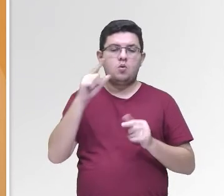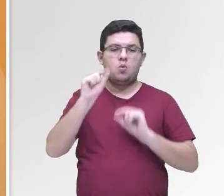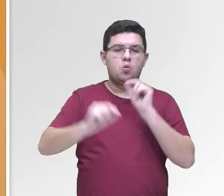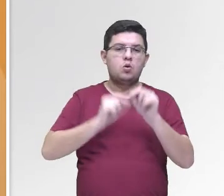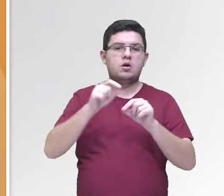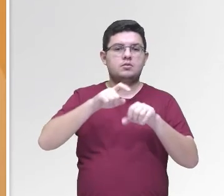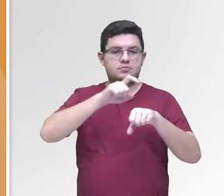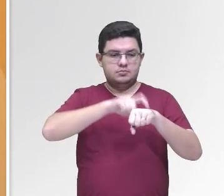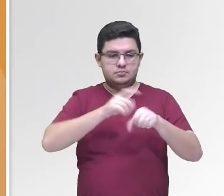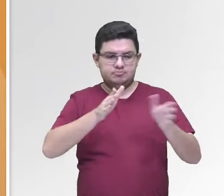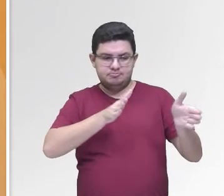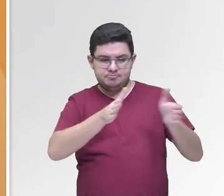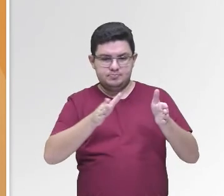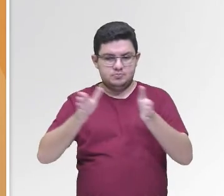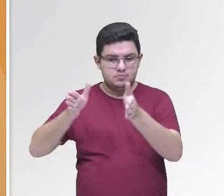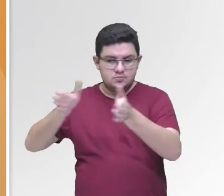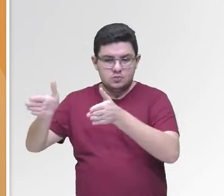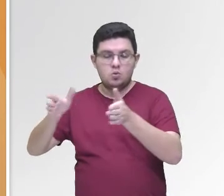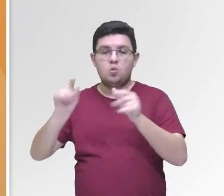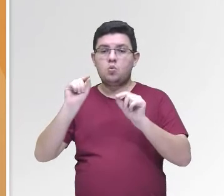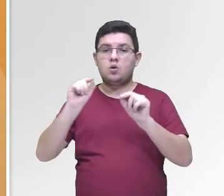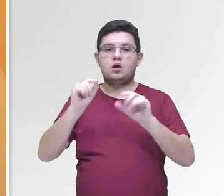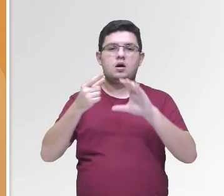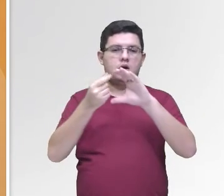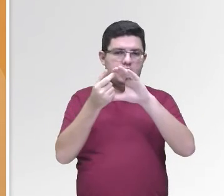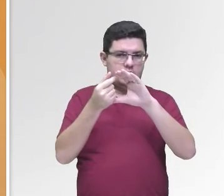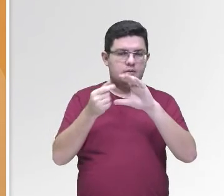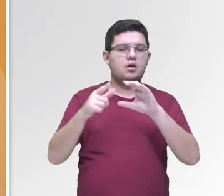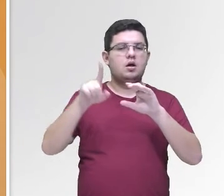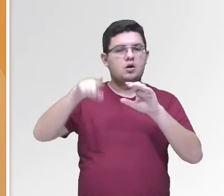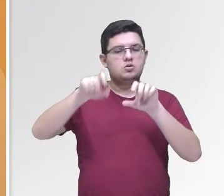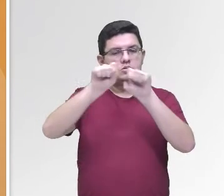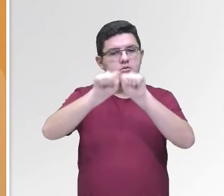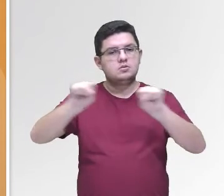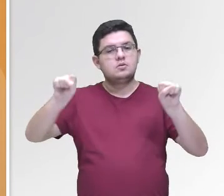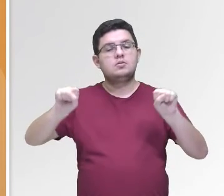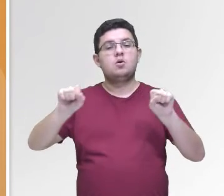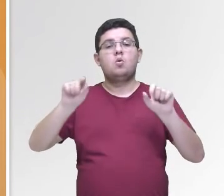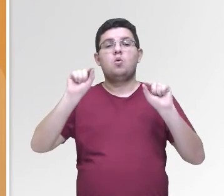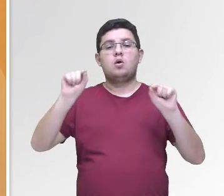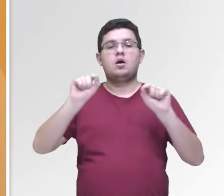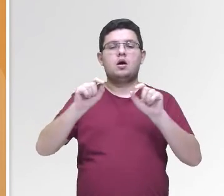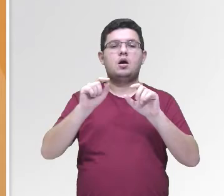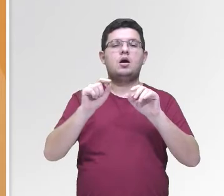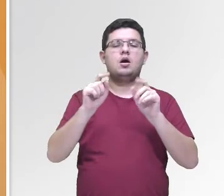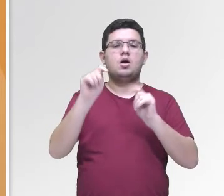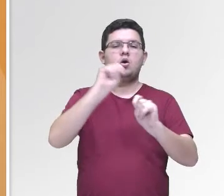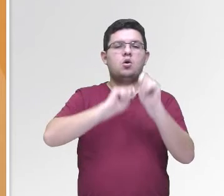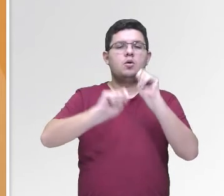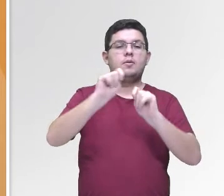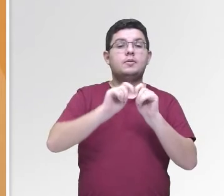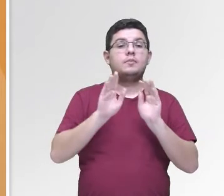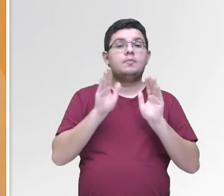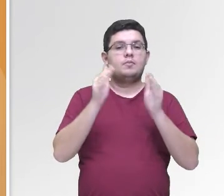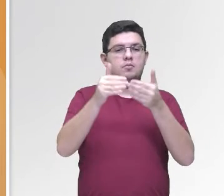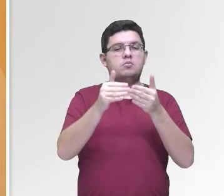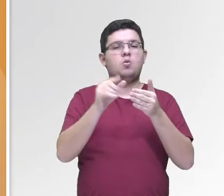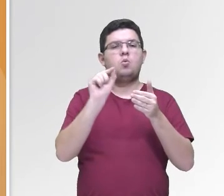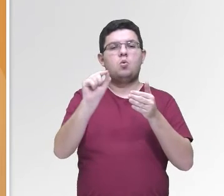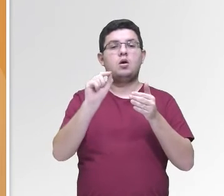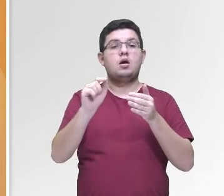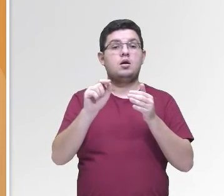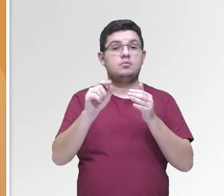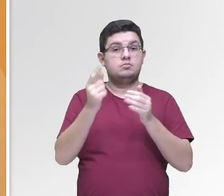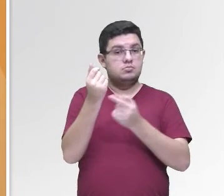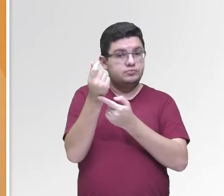capitalismo, né? Desse sistema econômico aí, onde o principal objetivo é obtenção do lucro, porque tudo vai girar